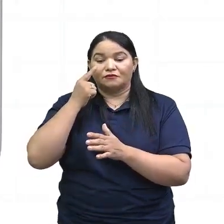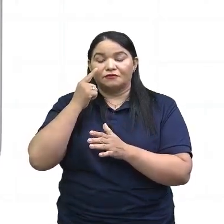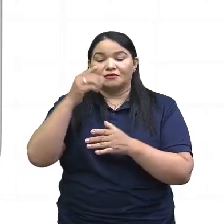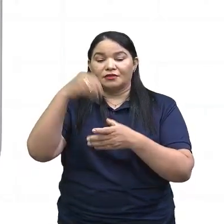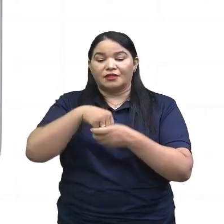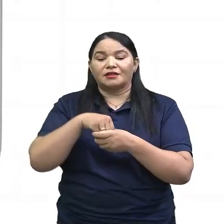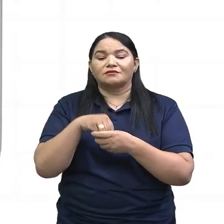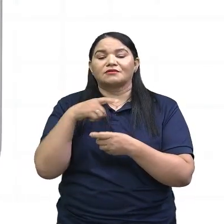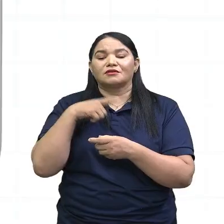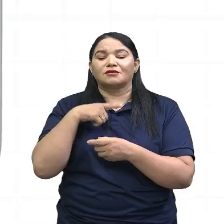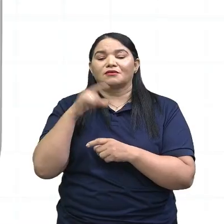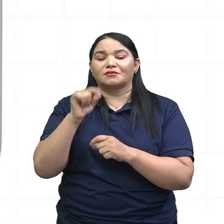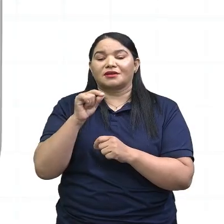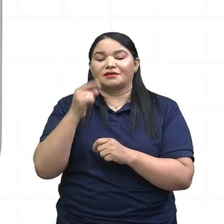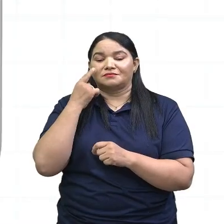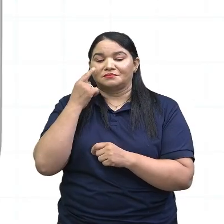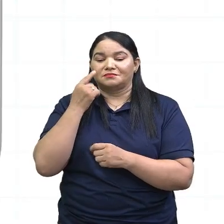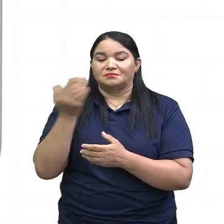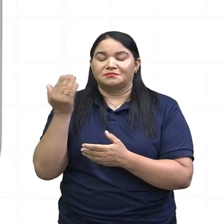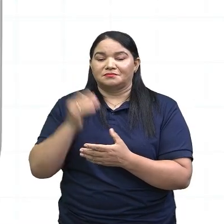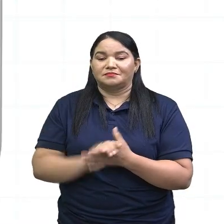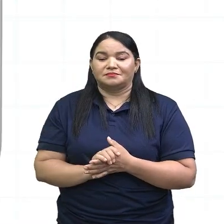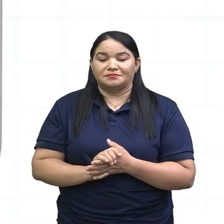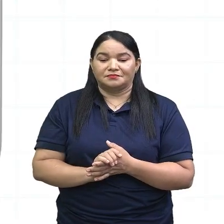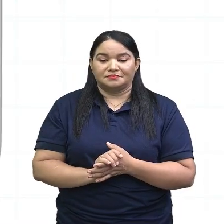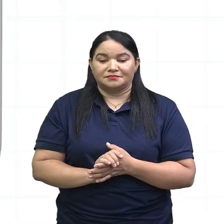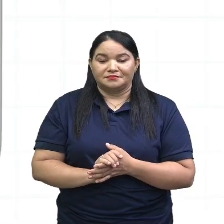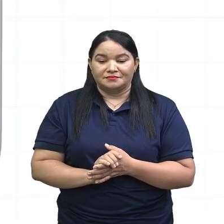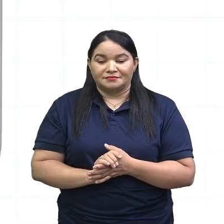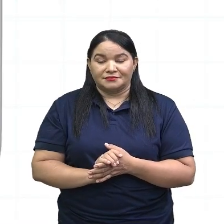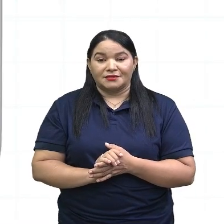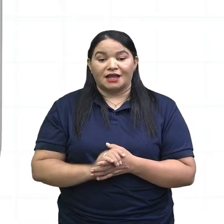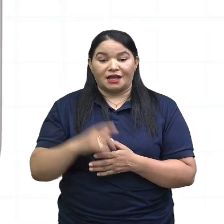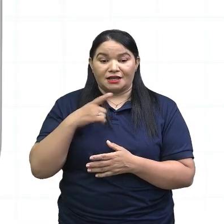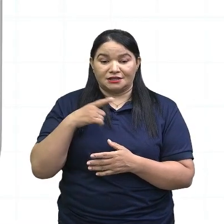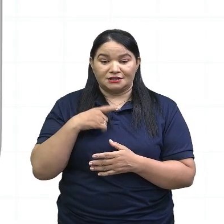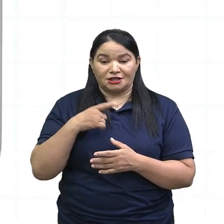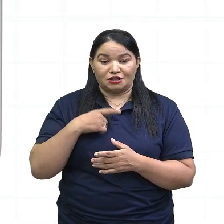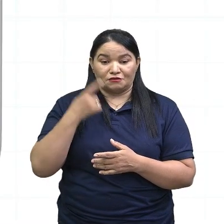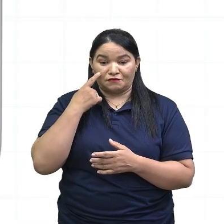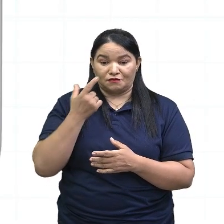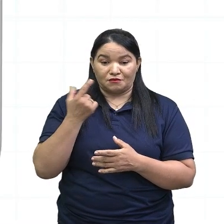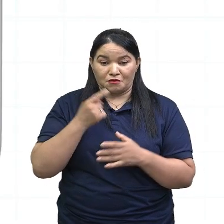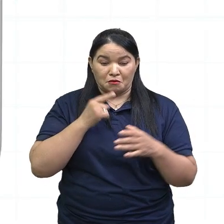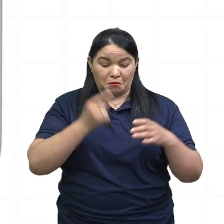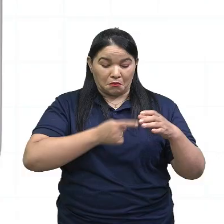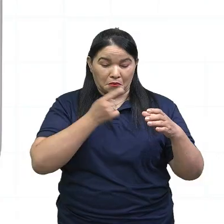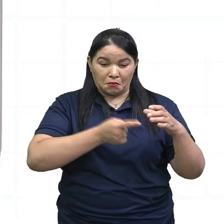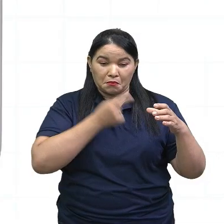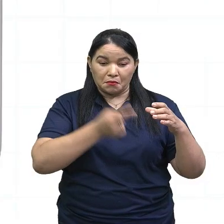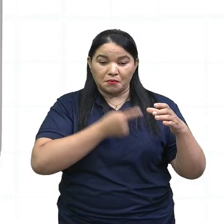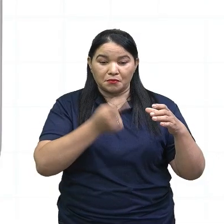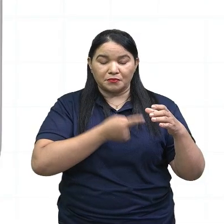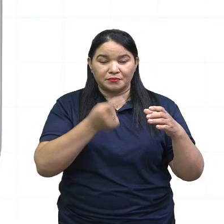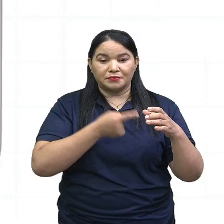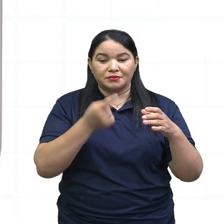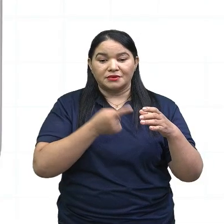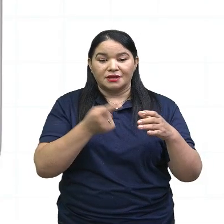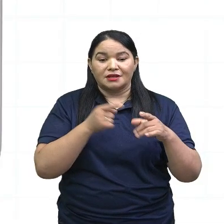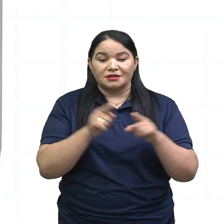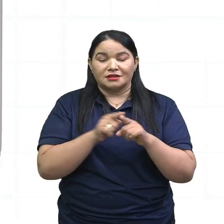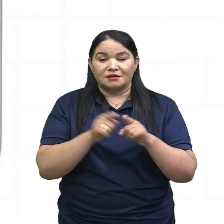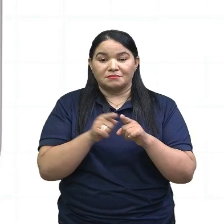nessa casa do gerador, né? Então, o que a gente observa? A turbina, a queima desse metano que foi